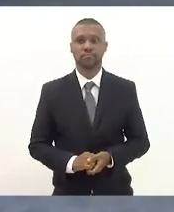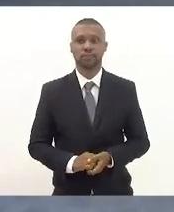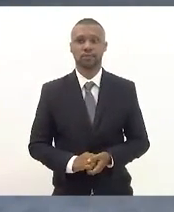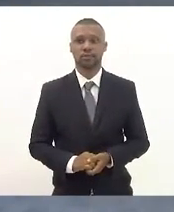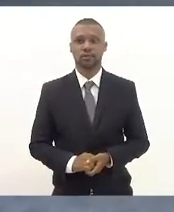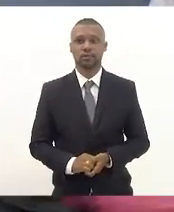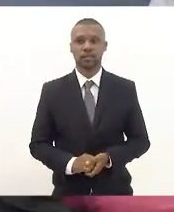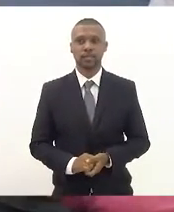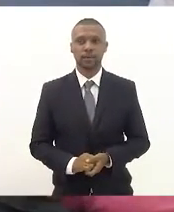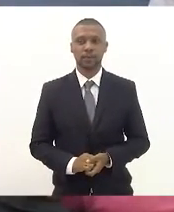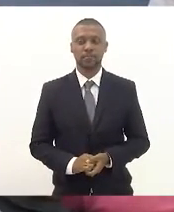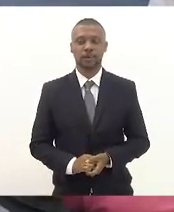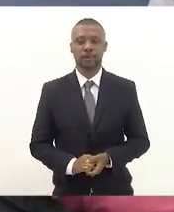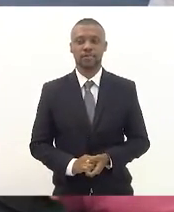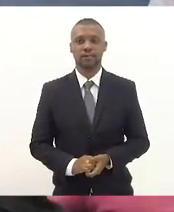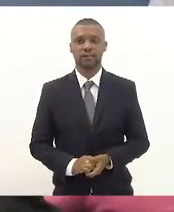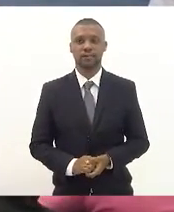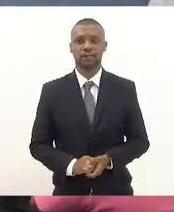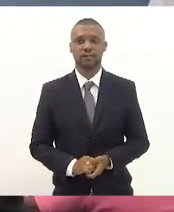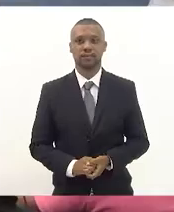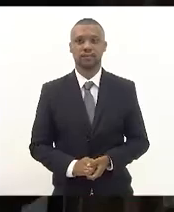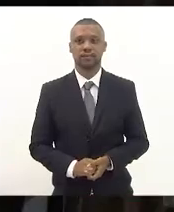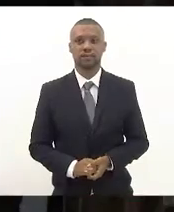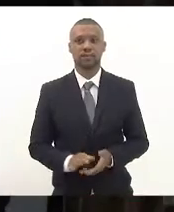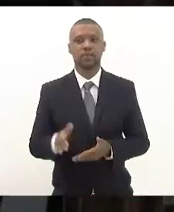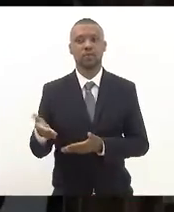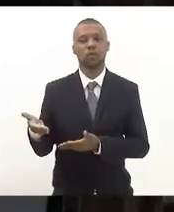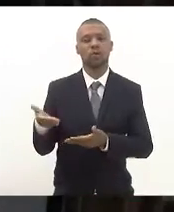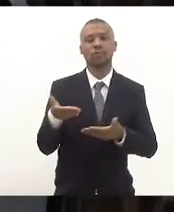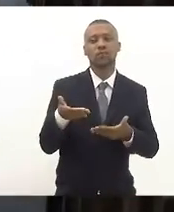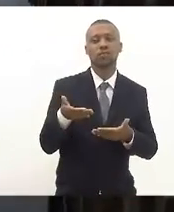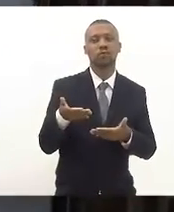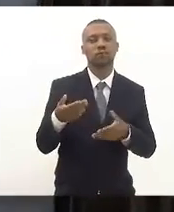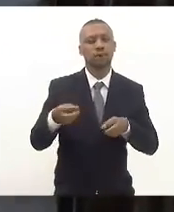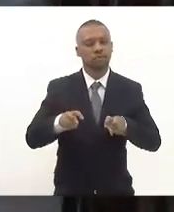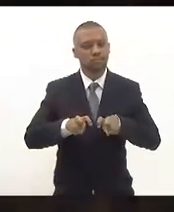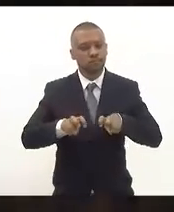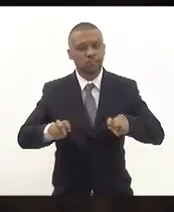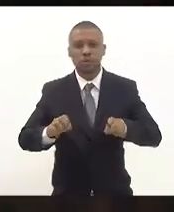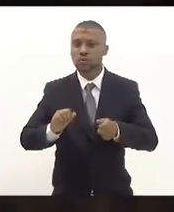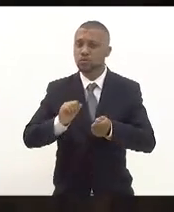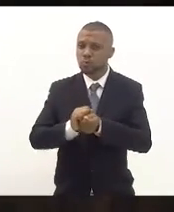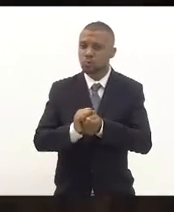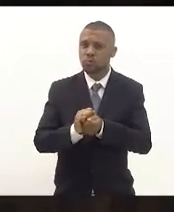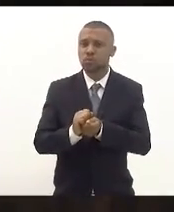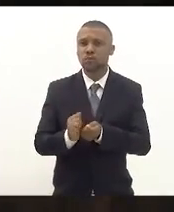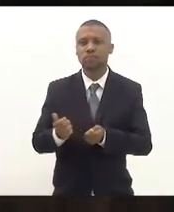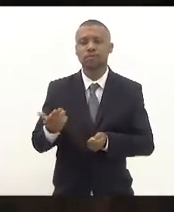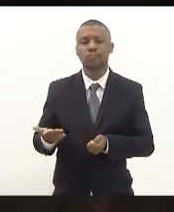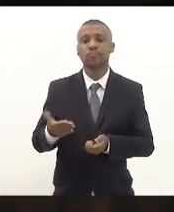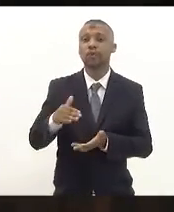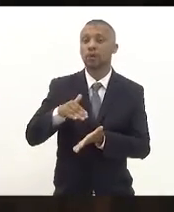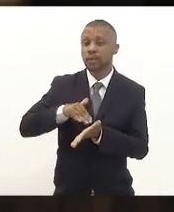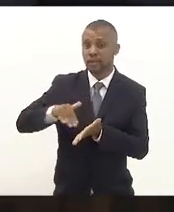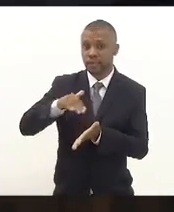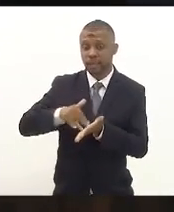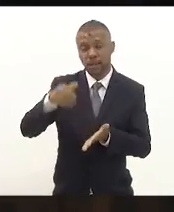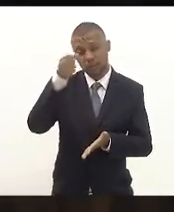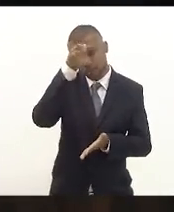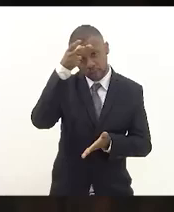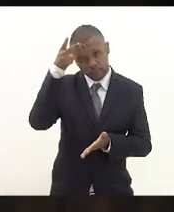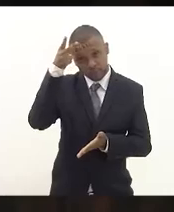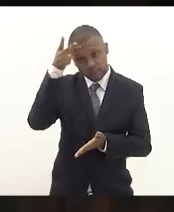E aí eu convido para compor uma mesa o secretário municipal